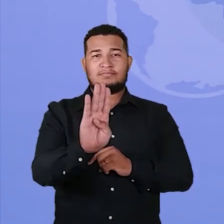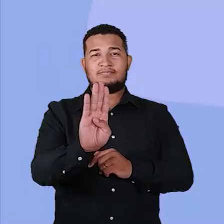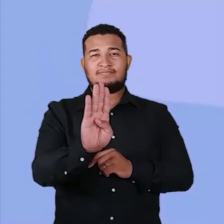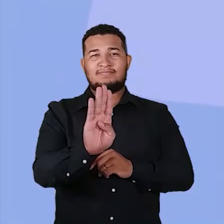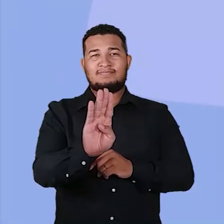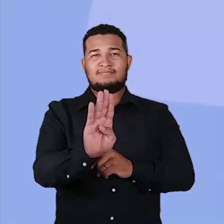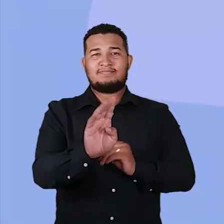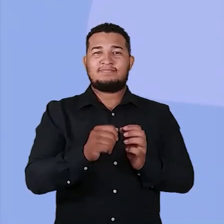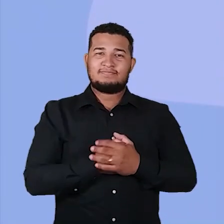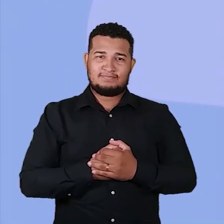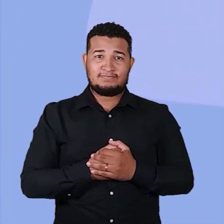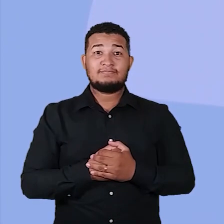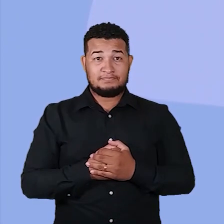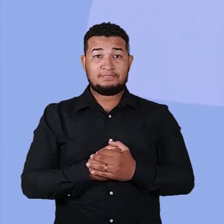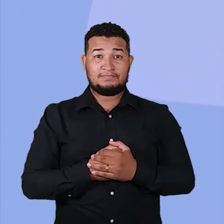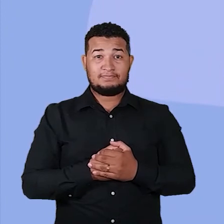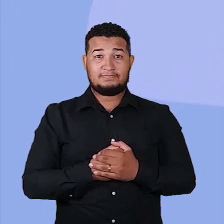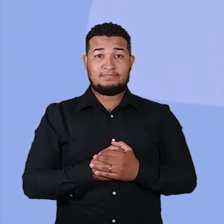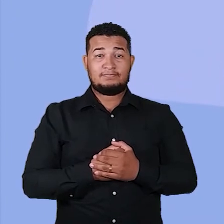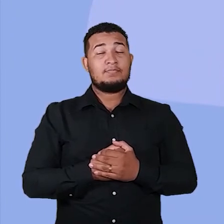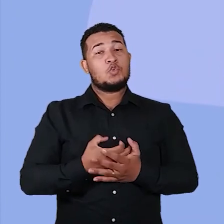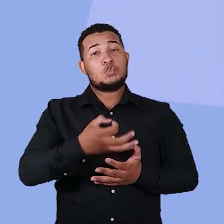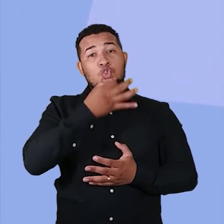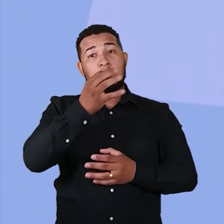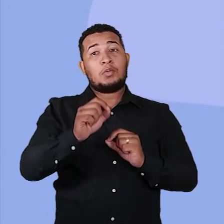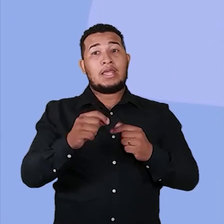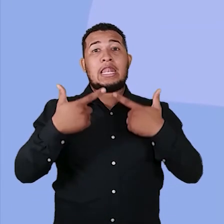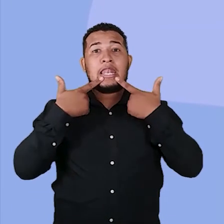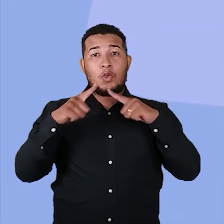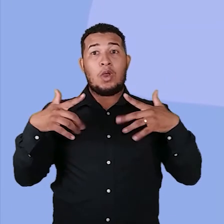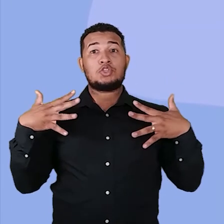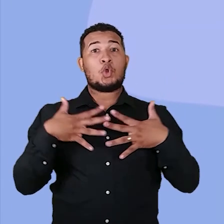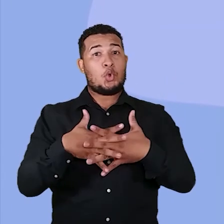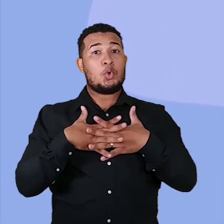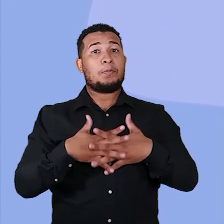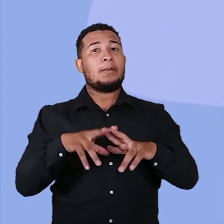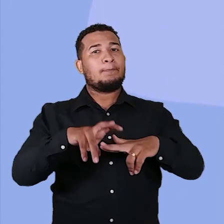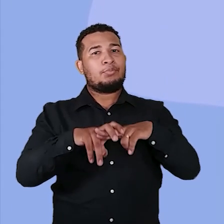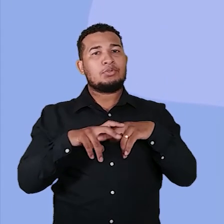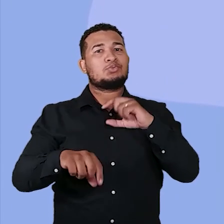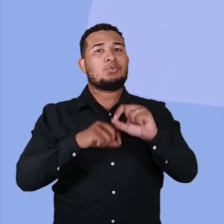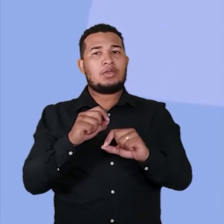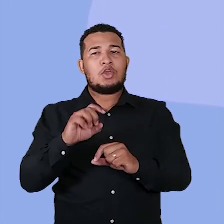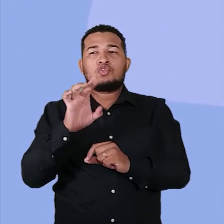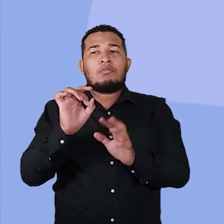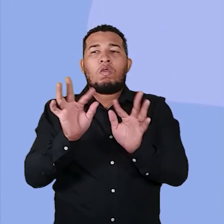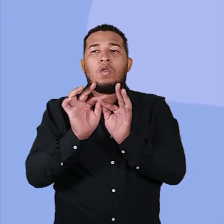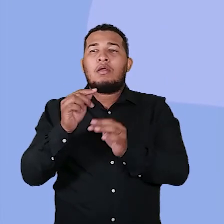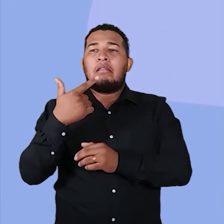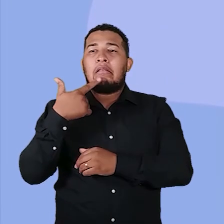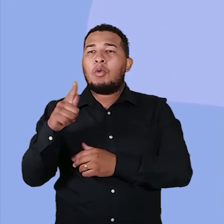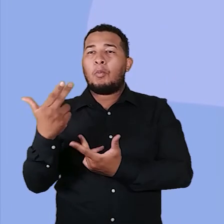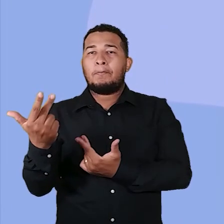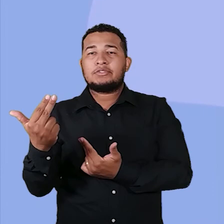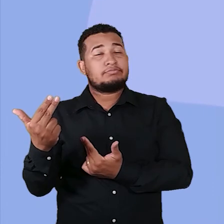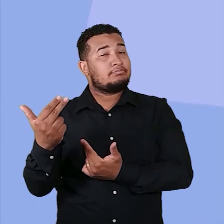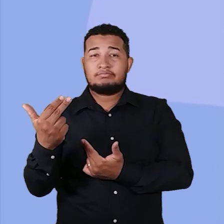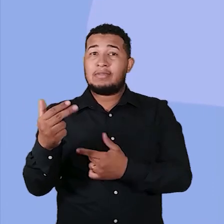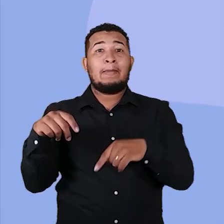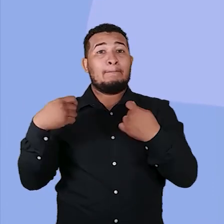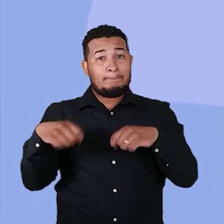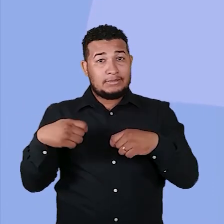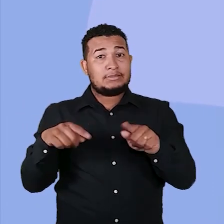a letra B, certo? Sugere que a linguagem é complexa e por isso não basta falarmos o mesmo